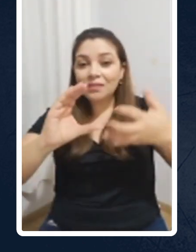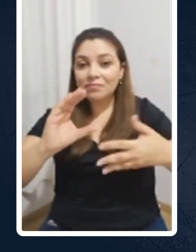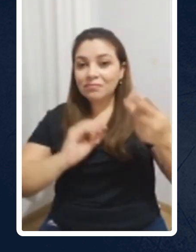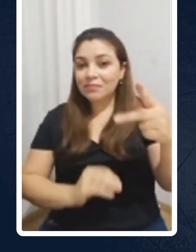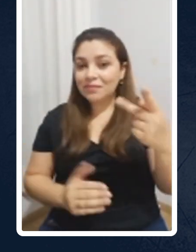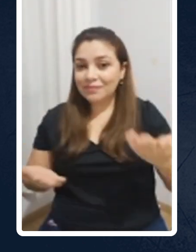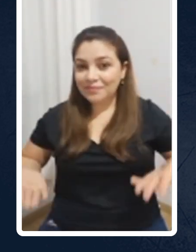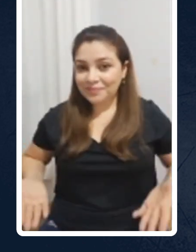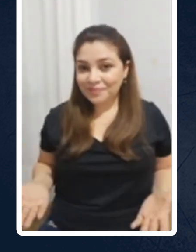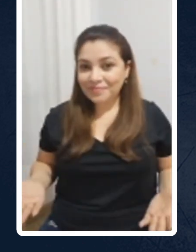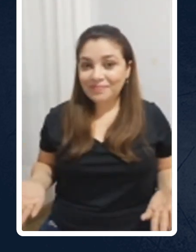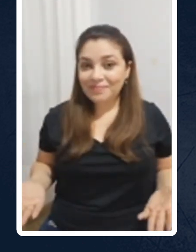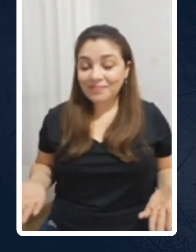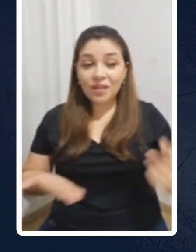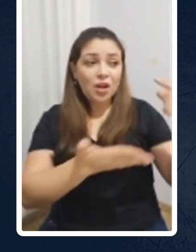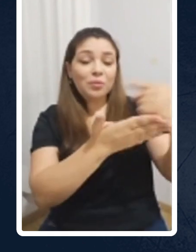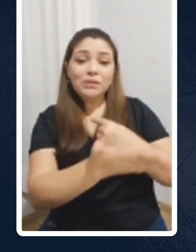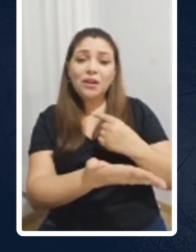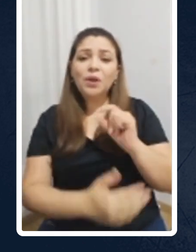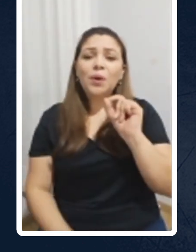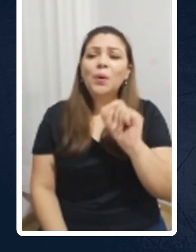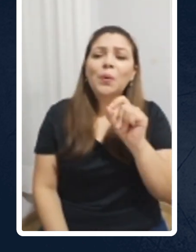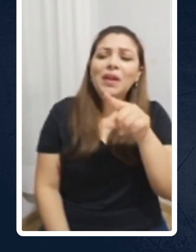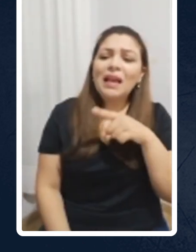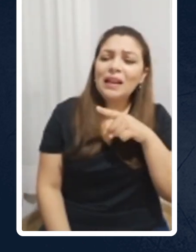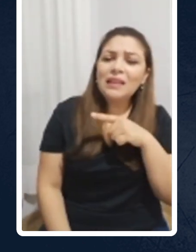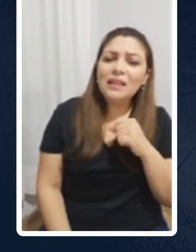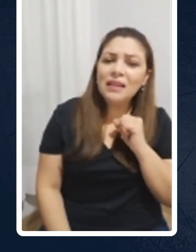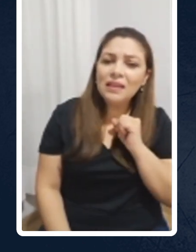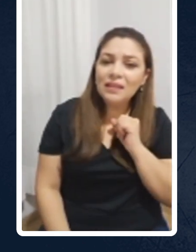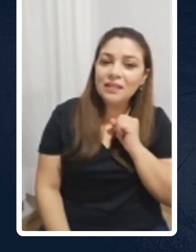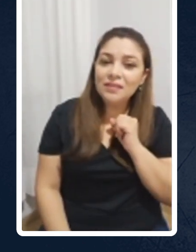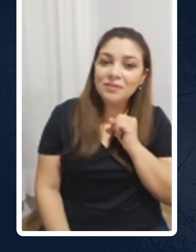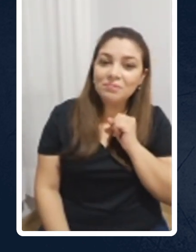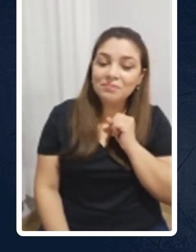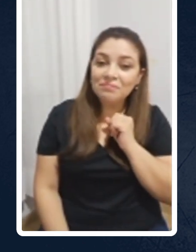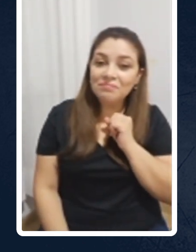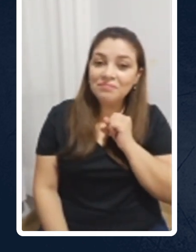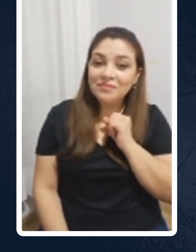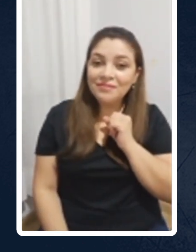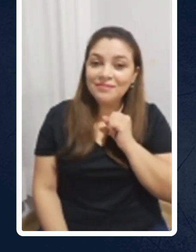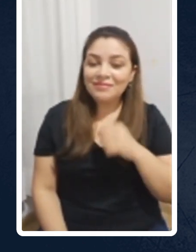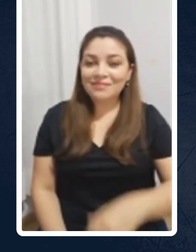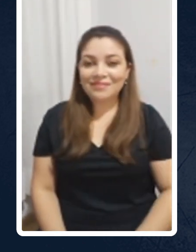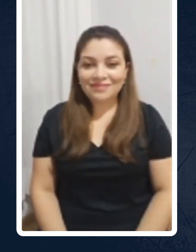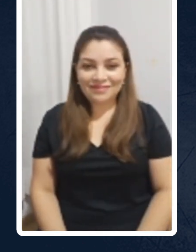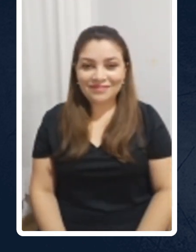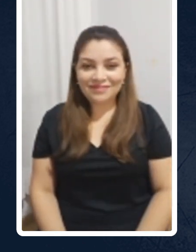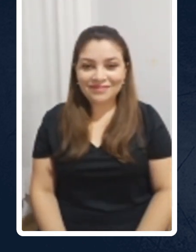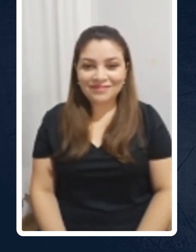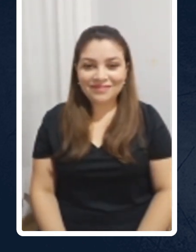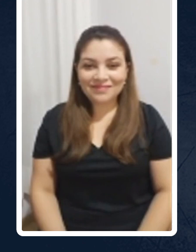Mas o que que ela tem? Eu botava as mãos na cintura, é a minha forma, o meu jeito, assim, vocês